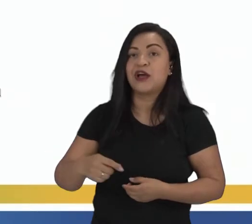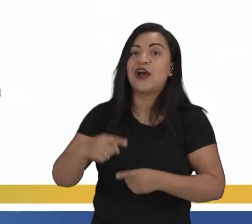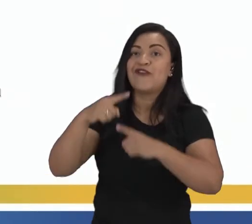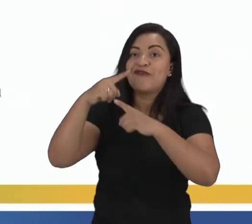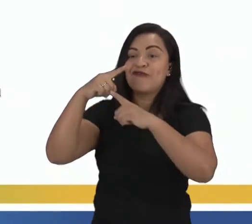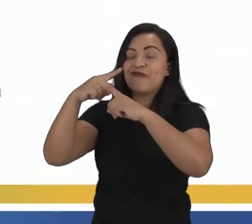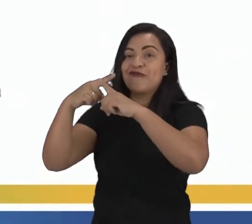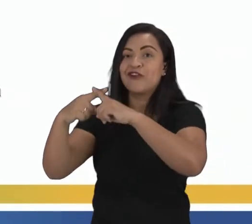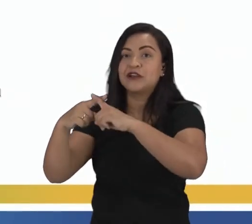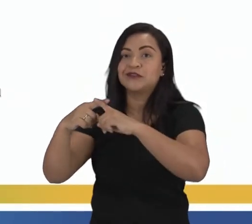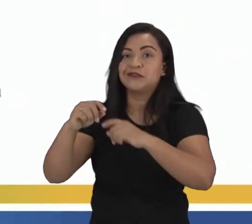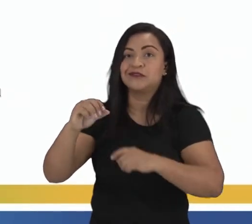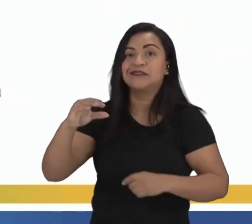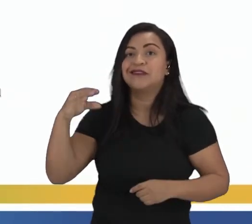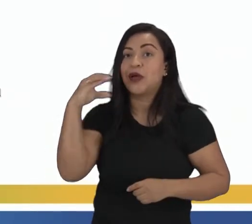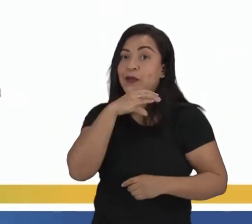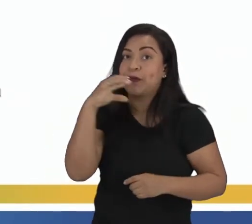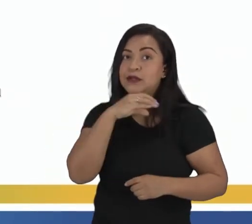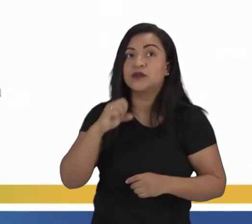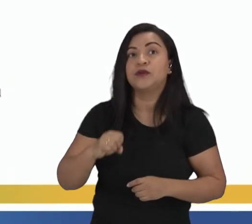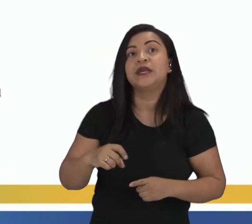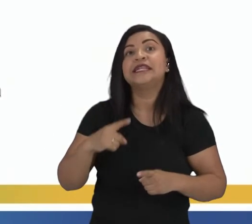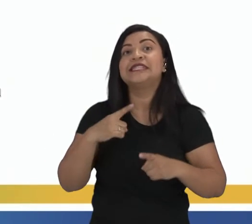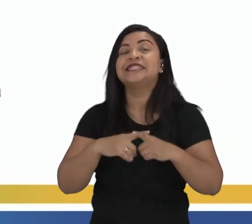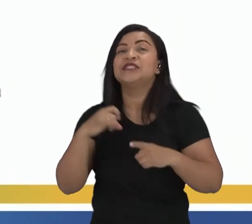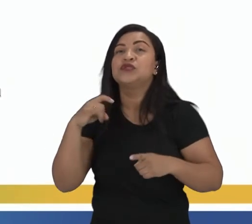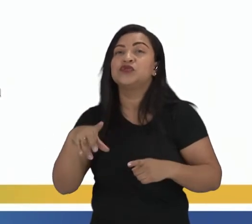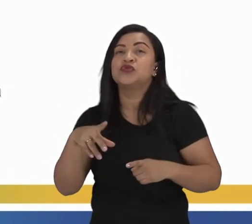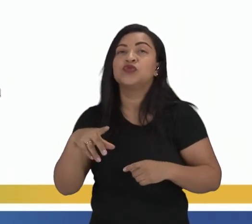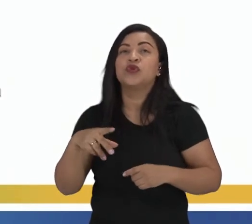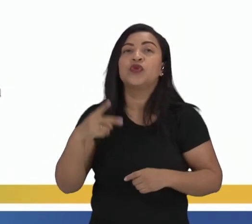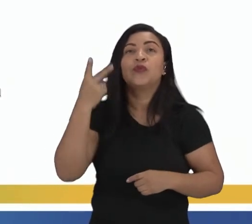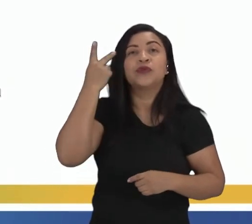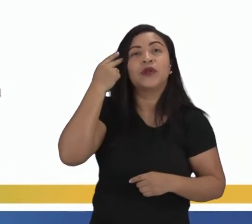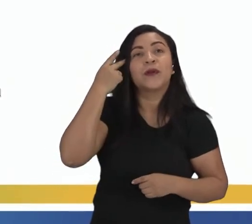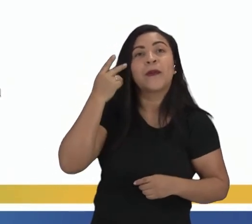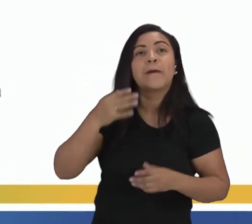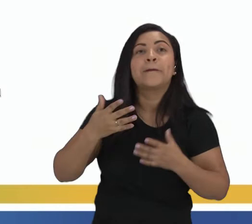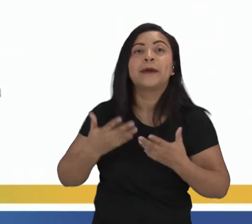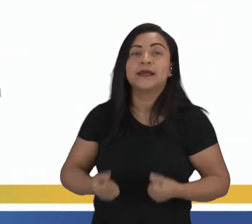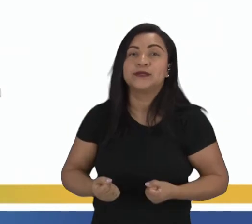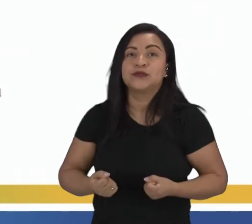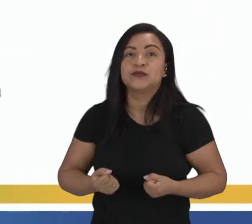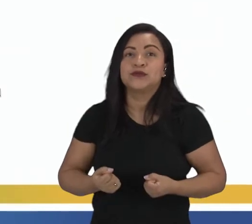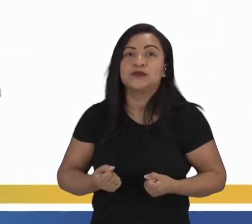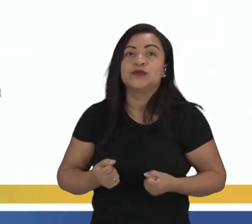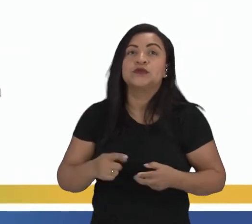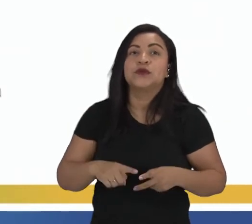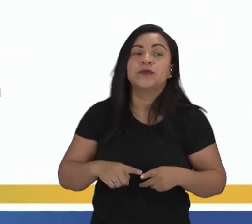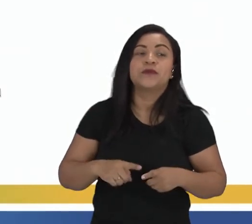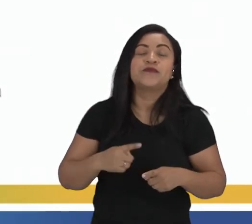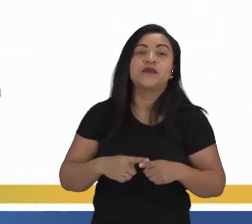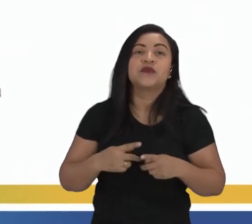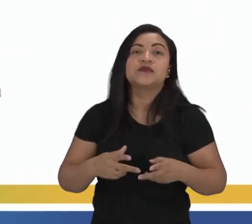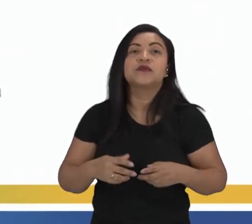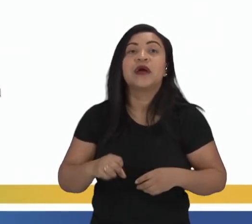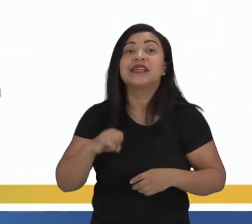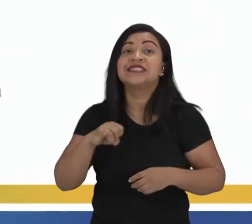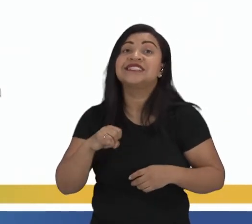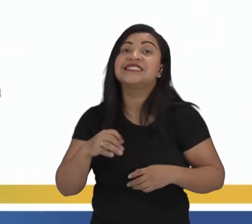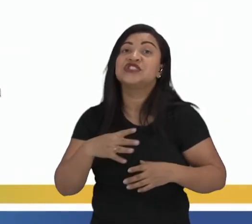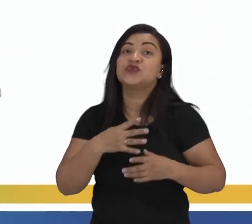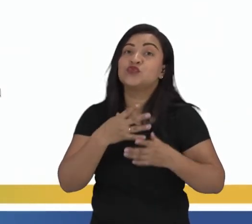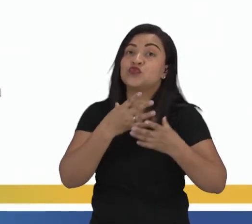superfície, existirá uma força normal, pois a superfície em contato com qualquer corpo aplica uma força e